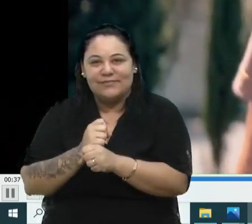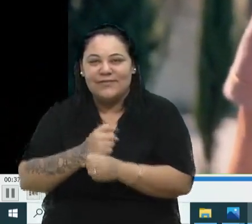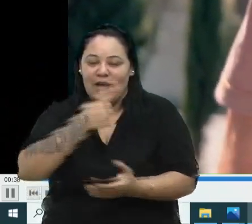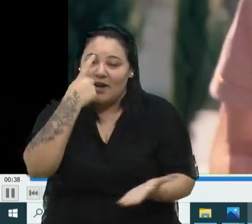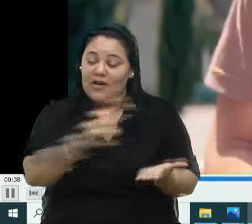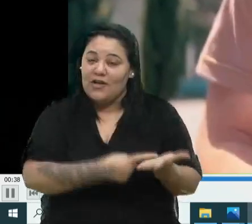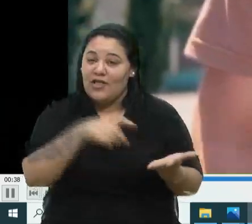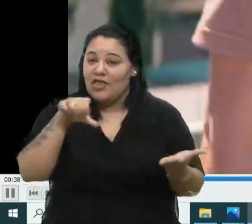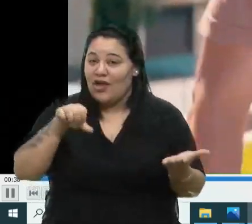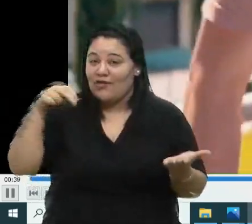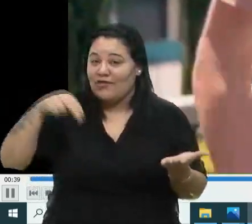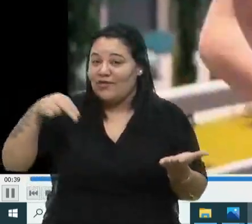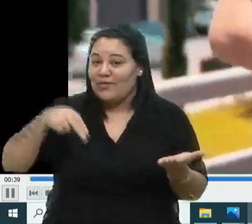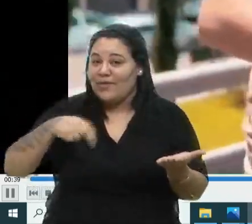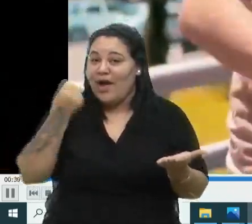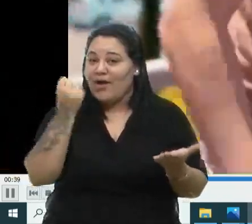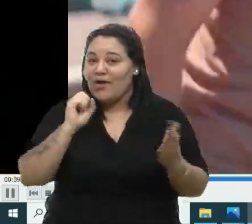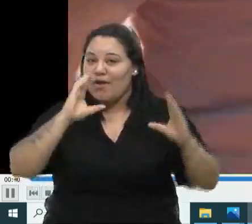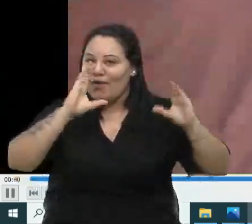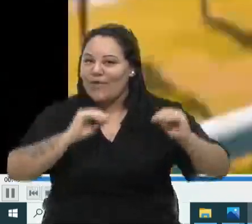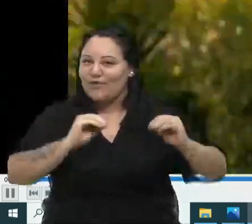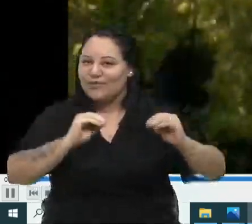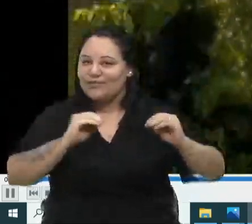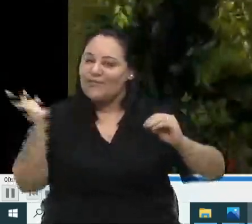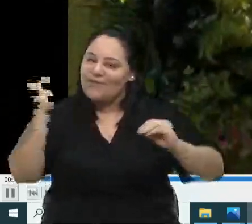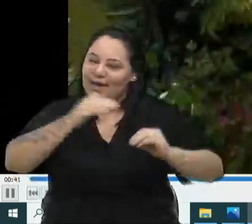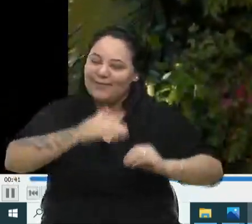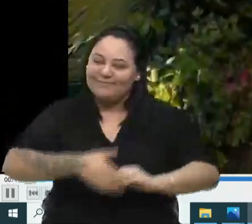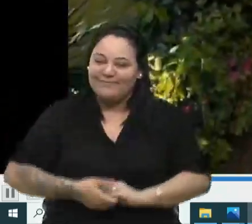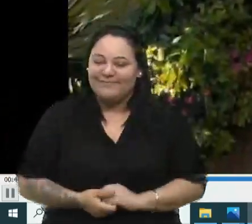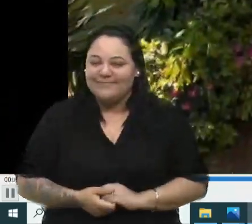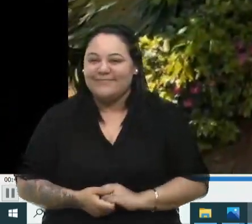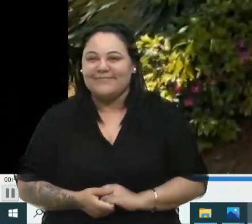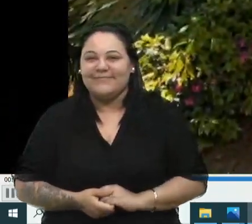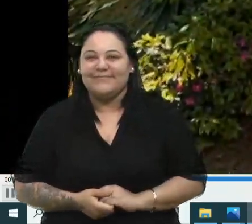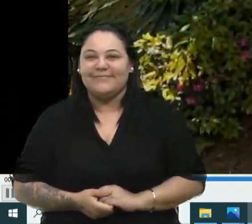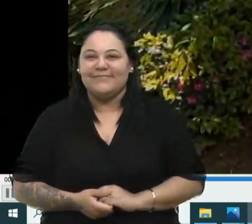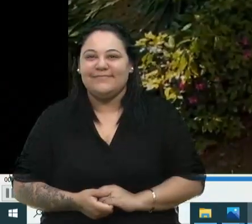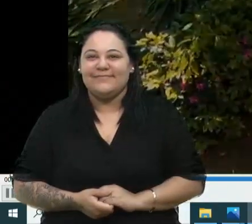de novembro, às 8 da noite. Não perde!